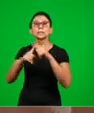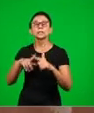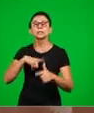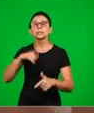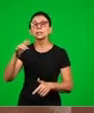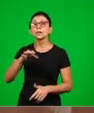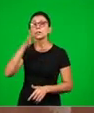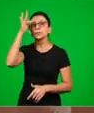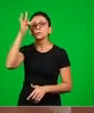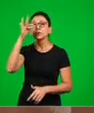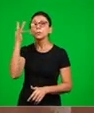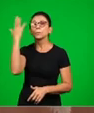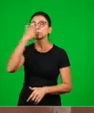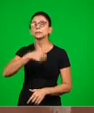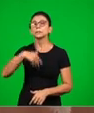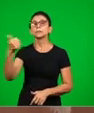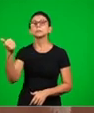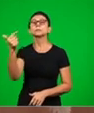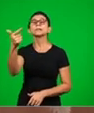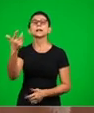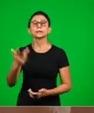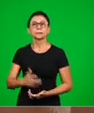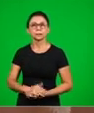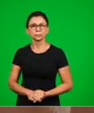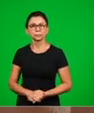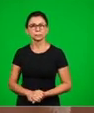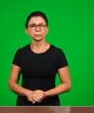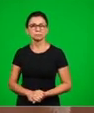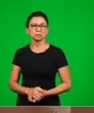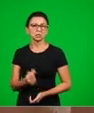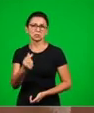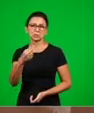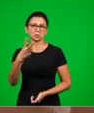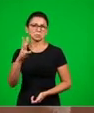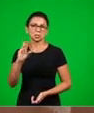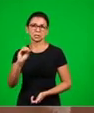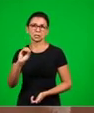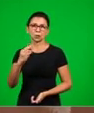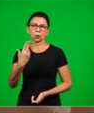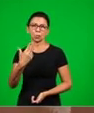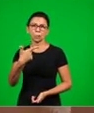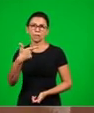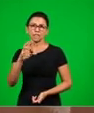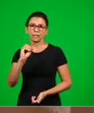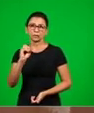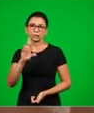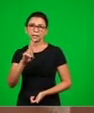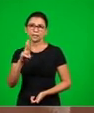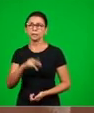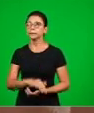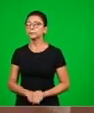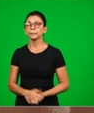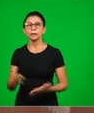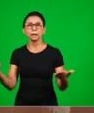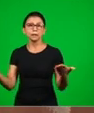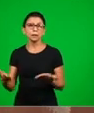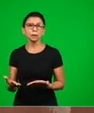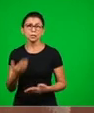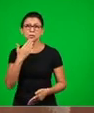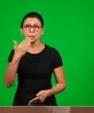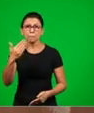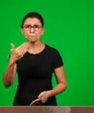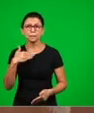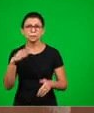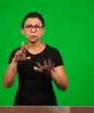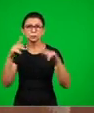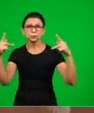custou R$30, R$20. Está aqui. Então, preciso de uma geladeira para pagar a empresa